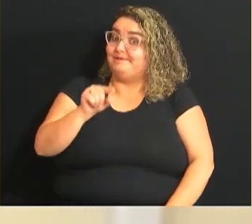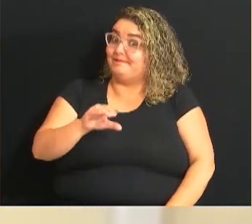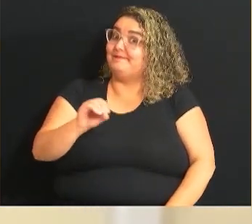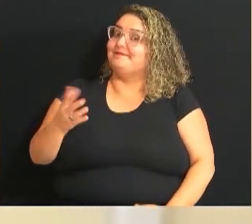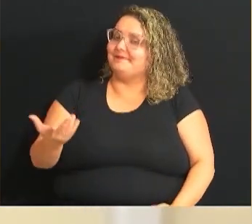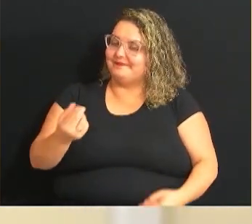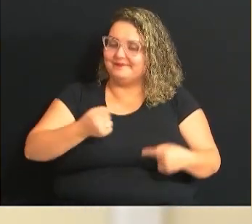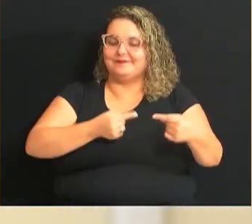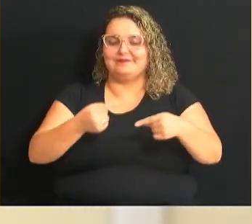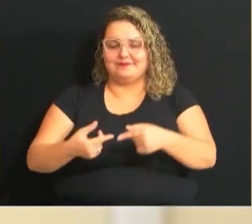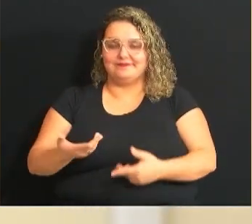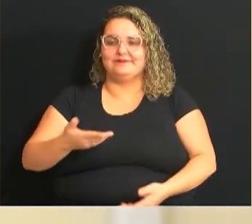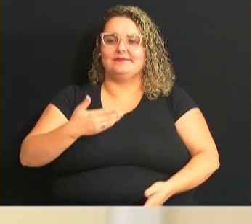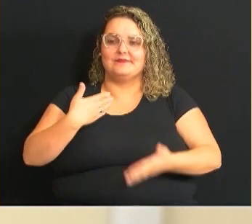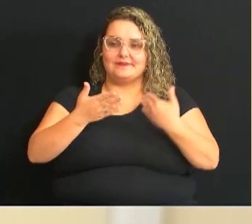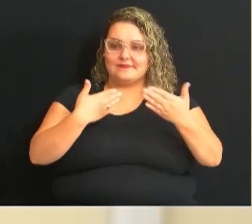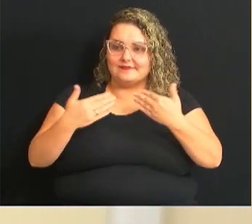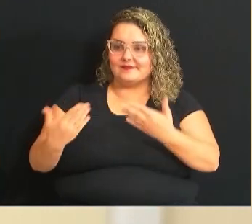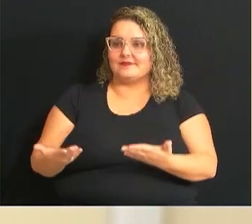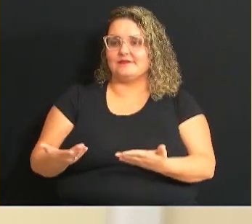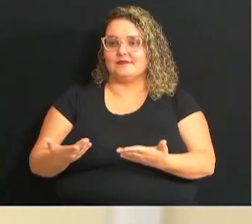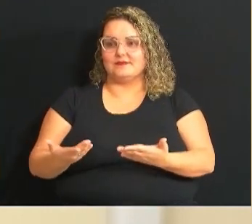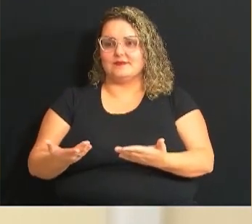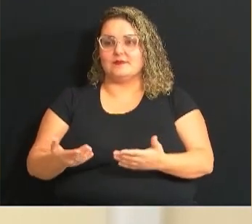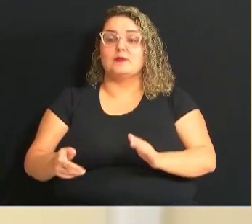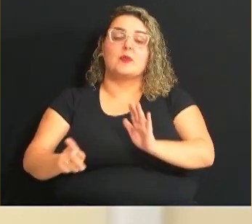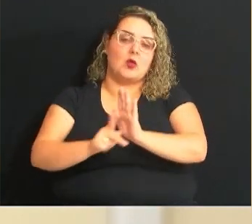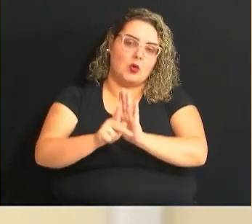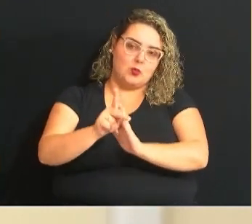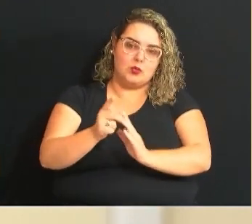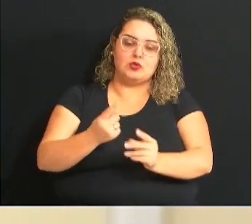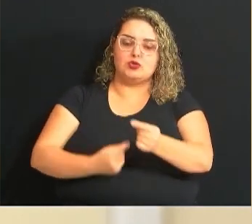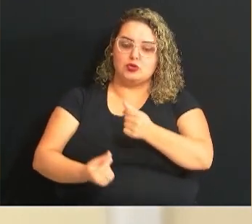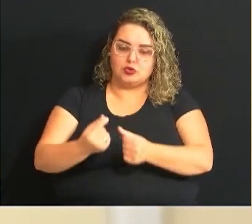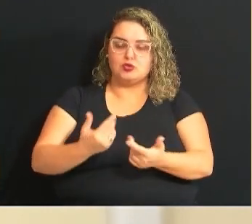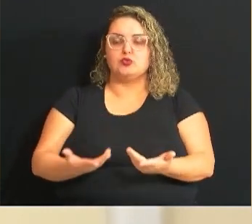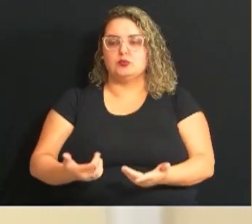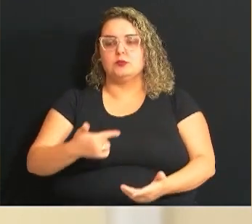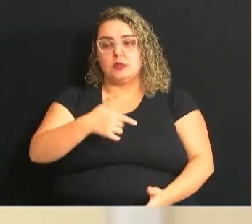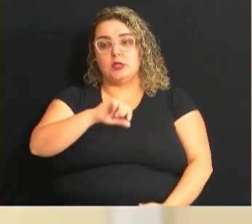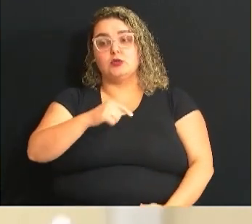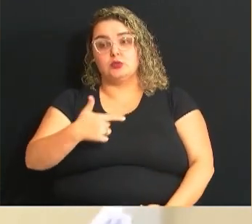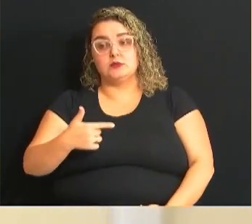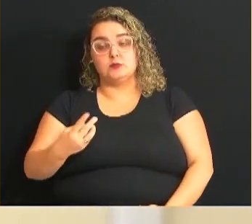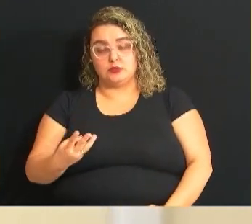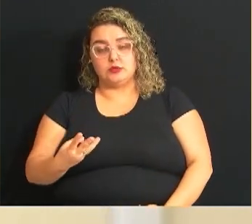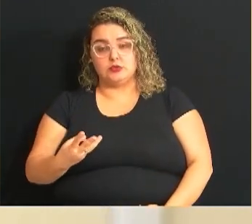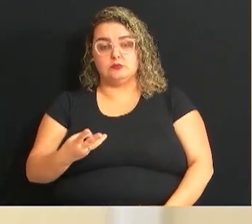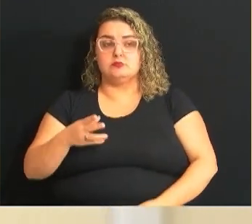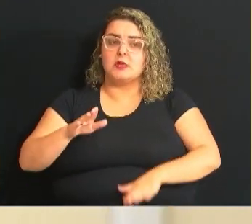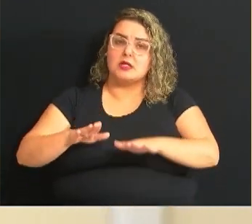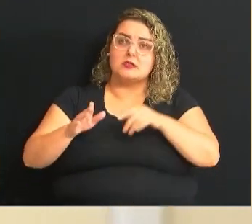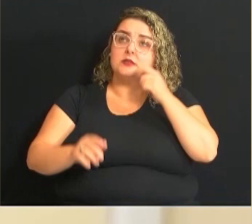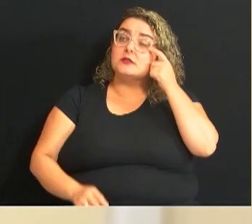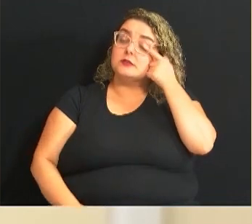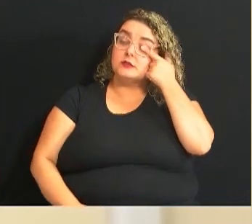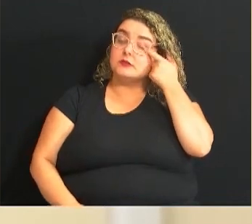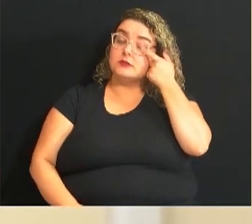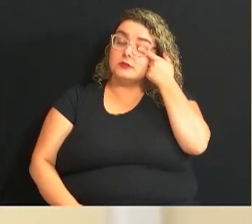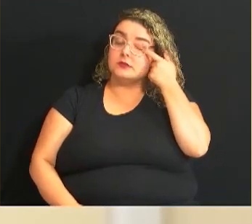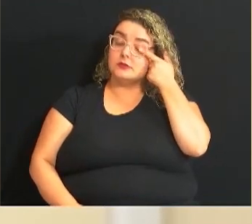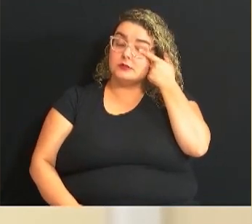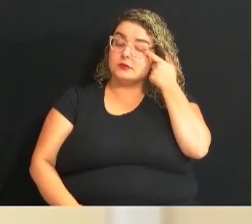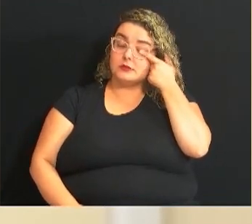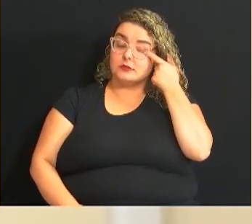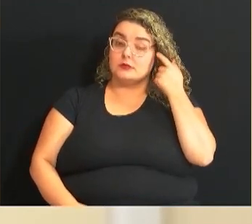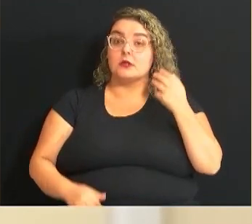debatido, discutido o projeto do orçamento para 2023. Talvez seja uma das peças mais importantes que a Câmara